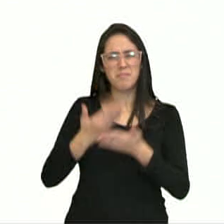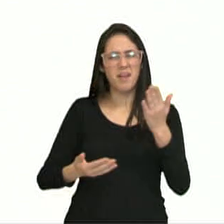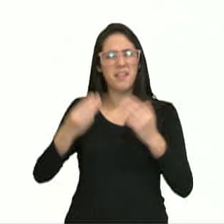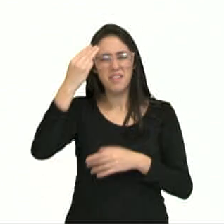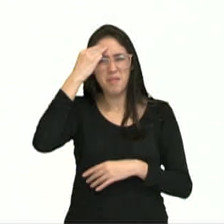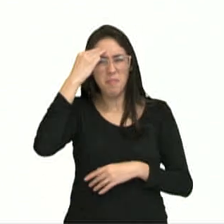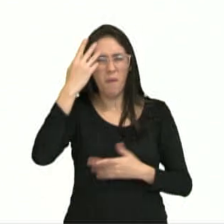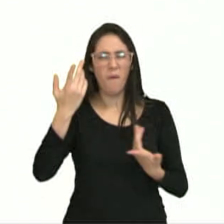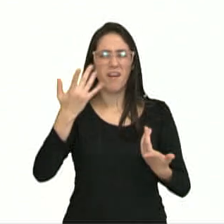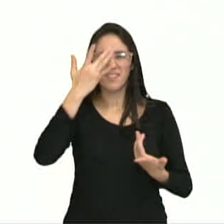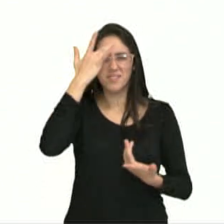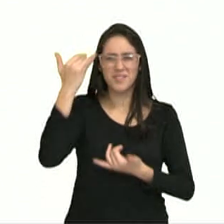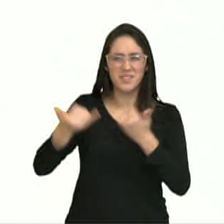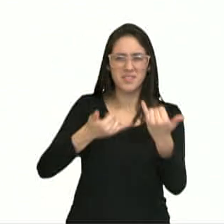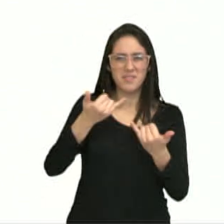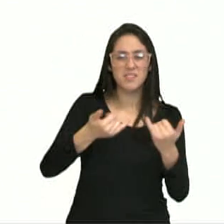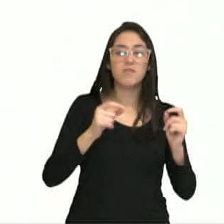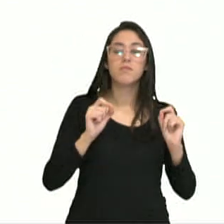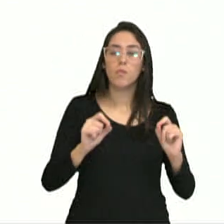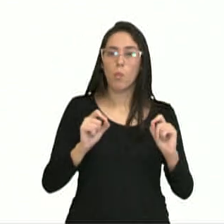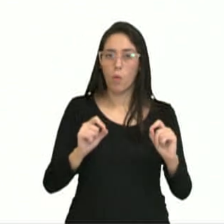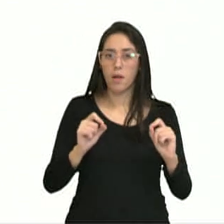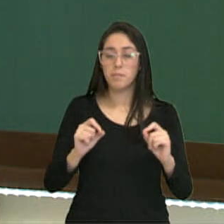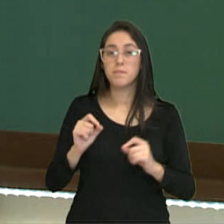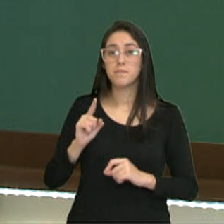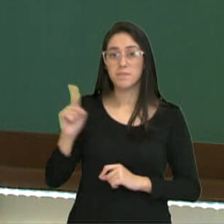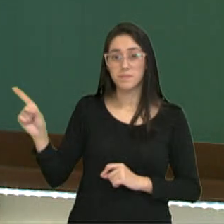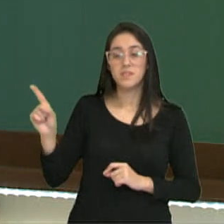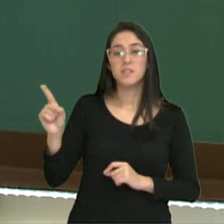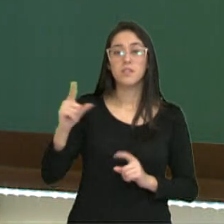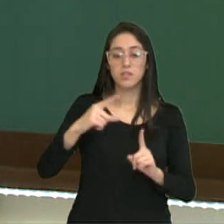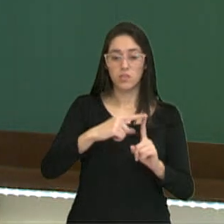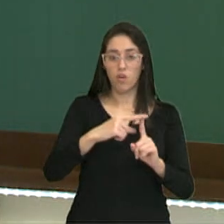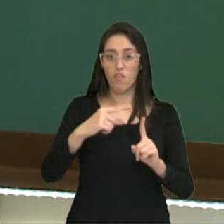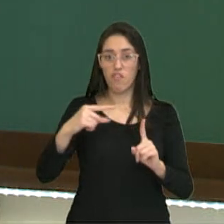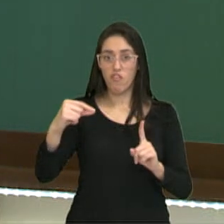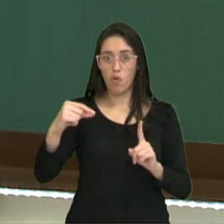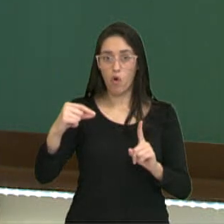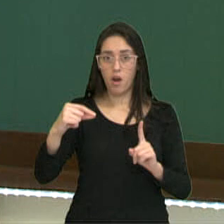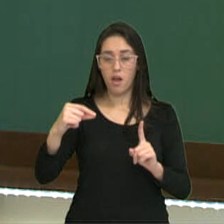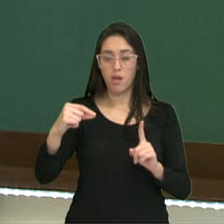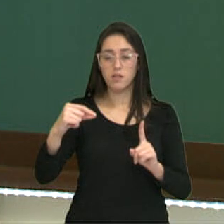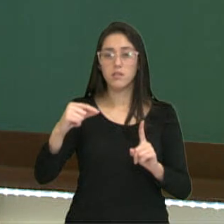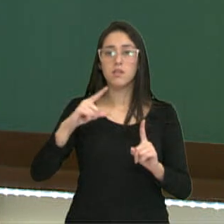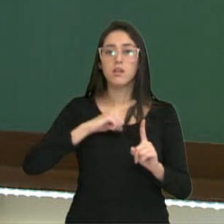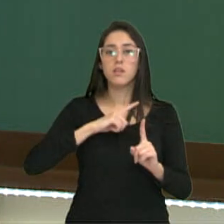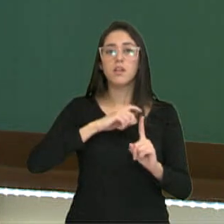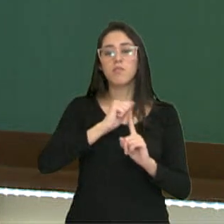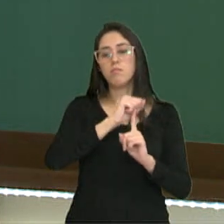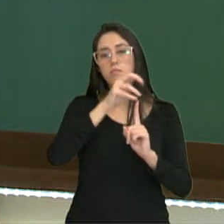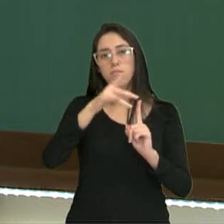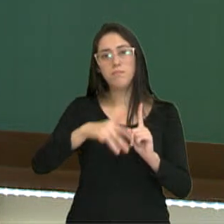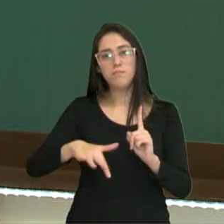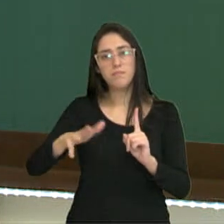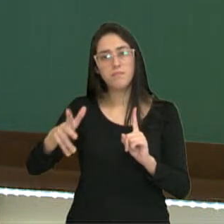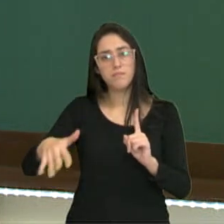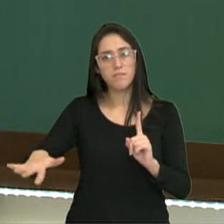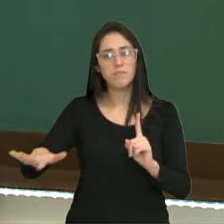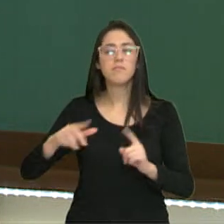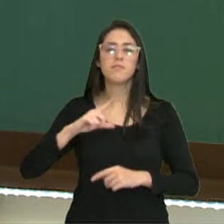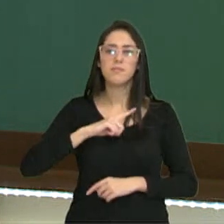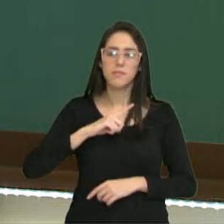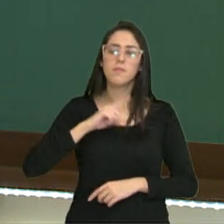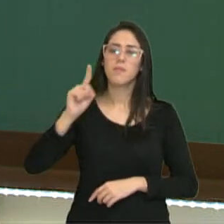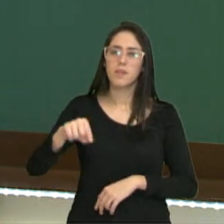assim? Então, as folhas também, elas perdem, a partir do outono, caem as folhas. Então, são árvores